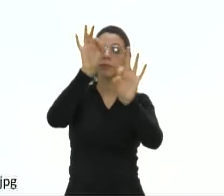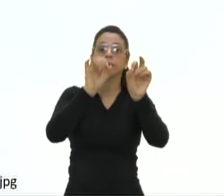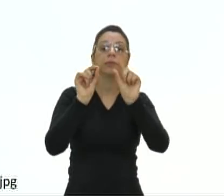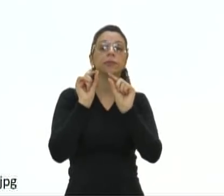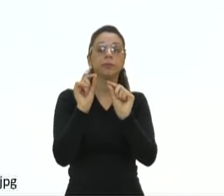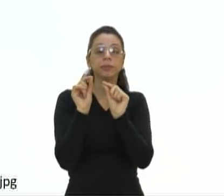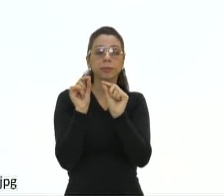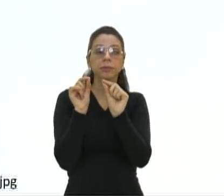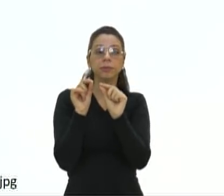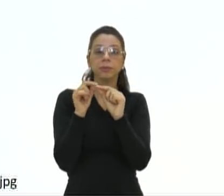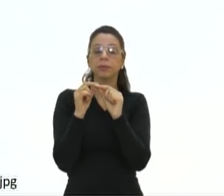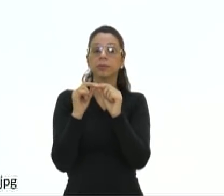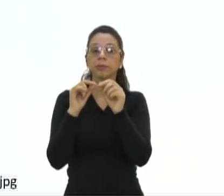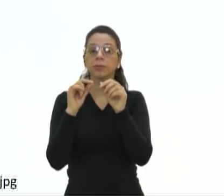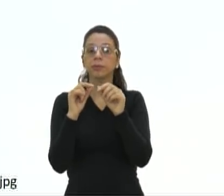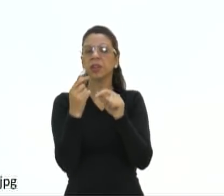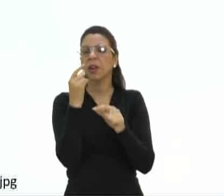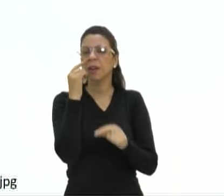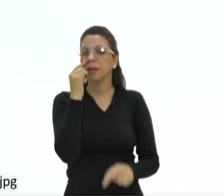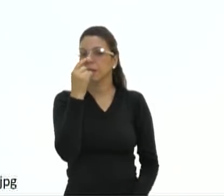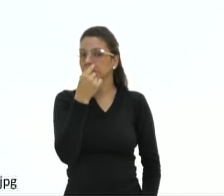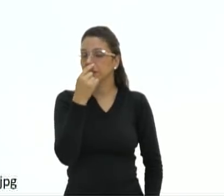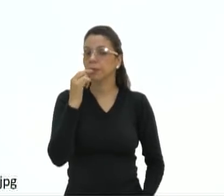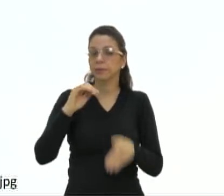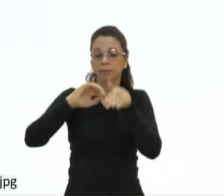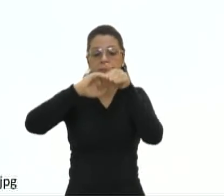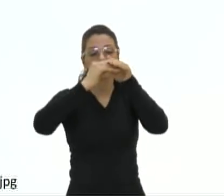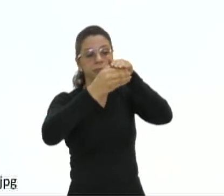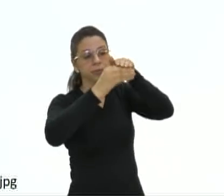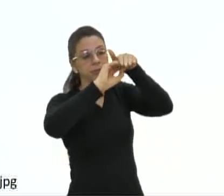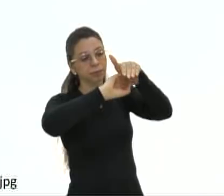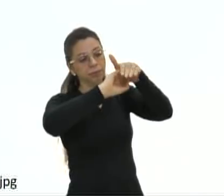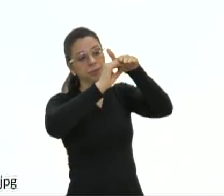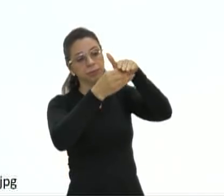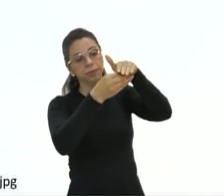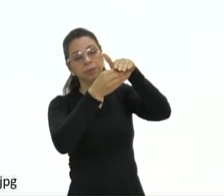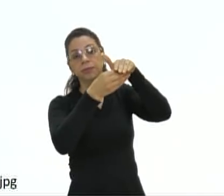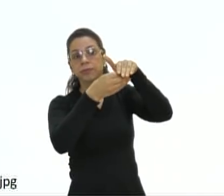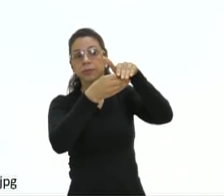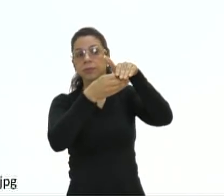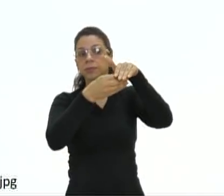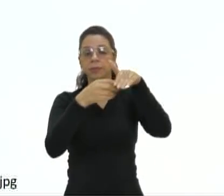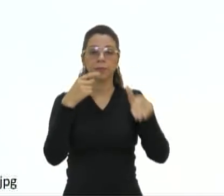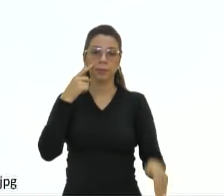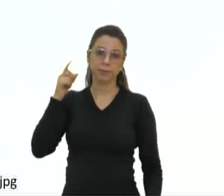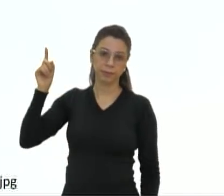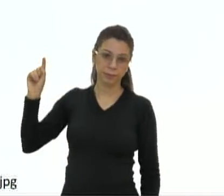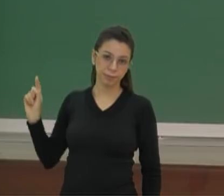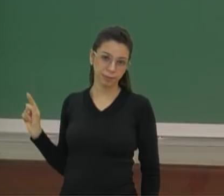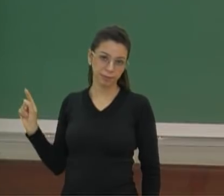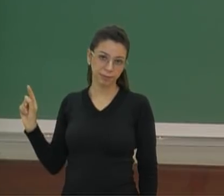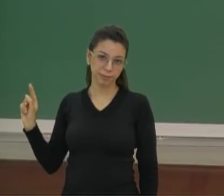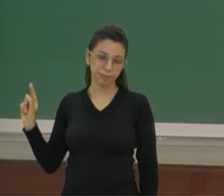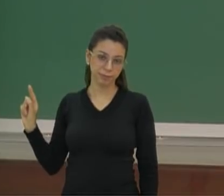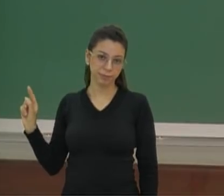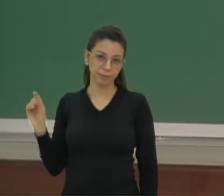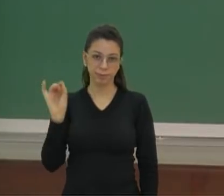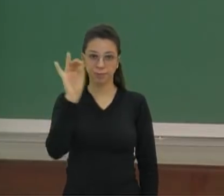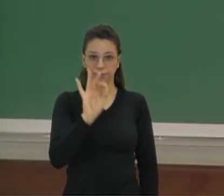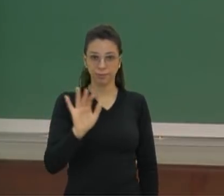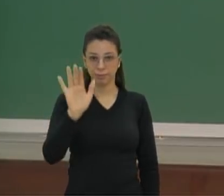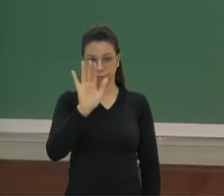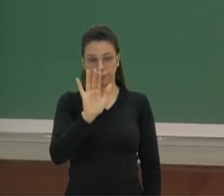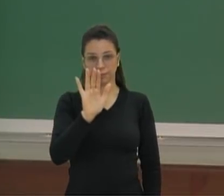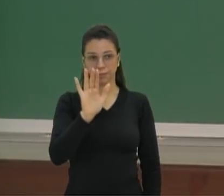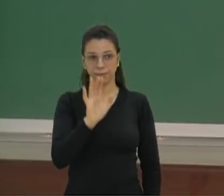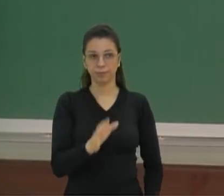onde? Na parte superior da cavidade nasal. Então eu trago aqui para vocês uma imagem,